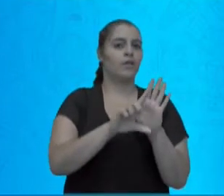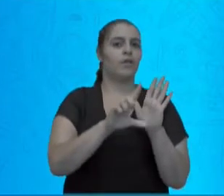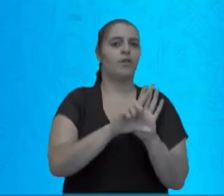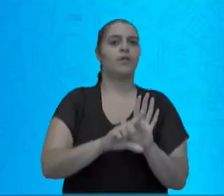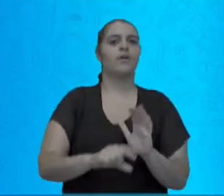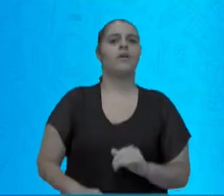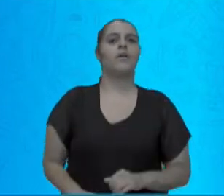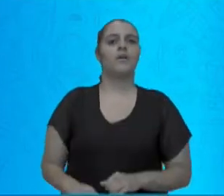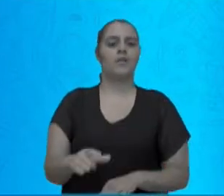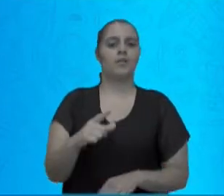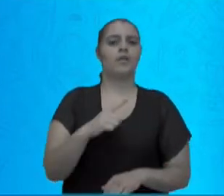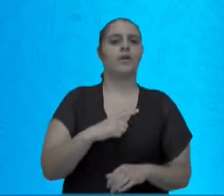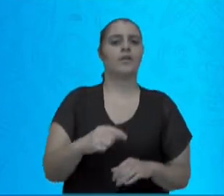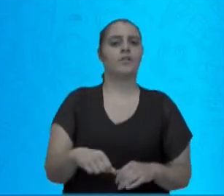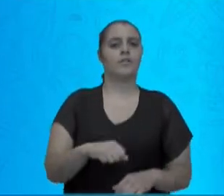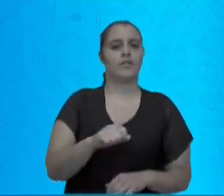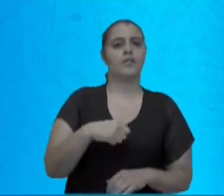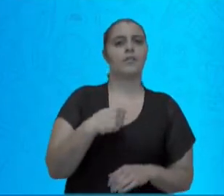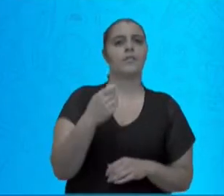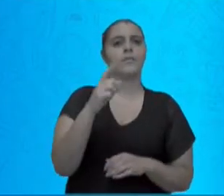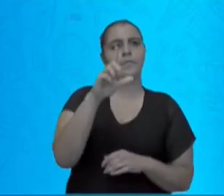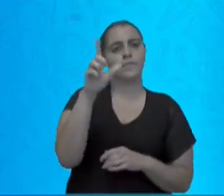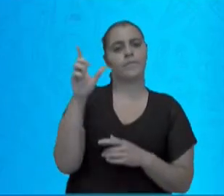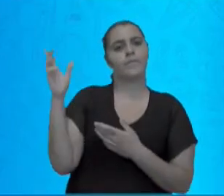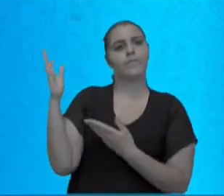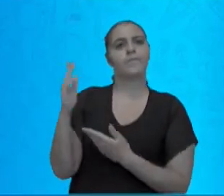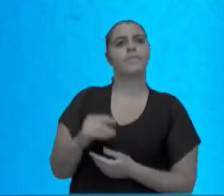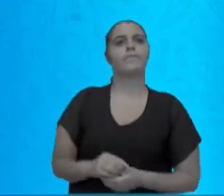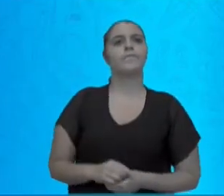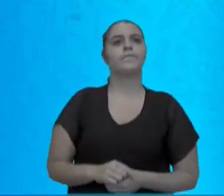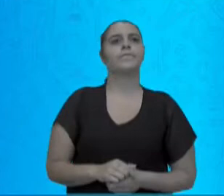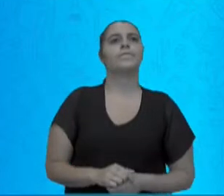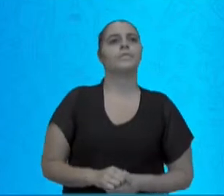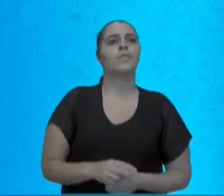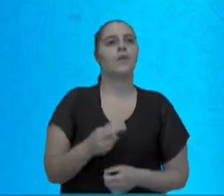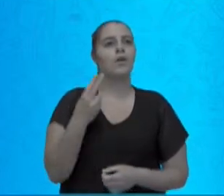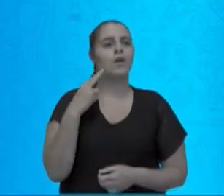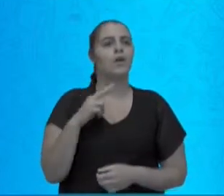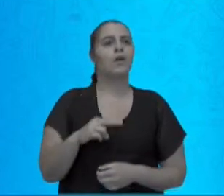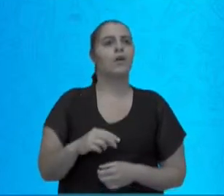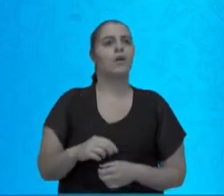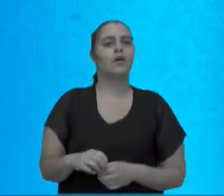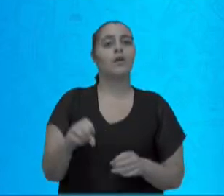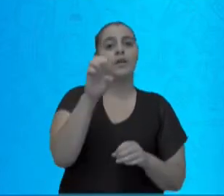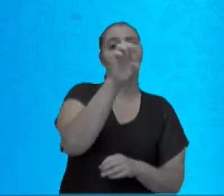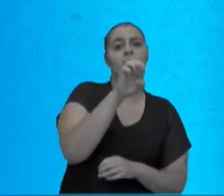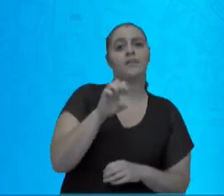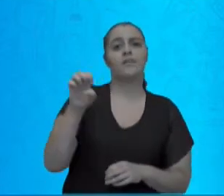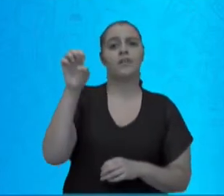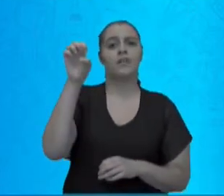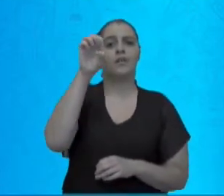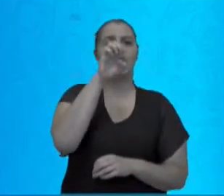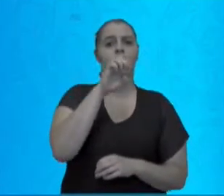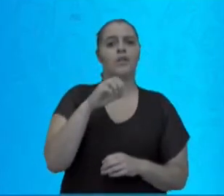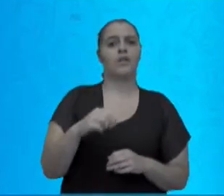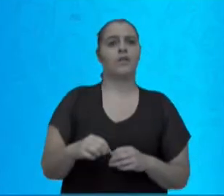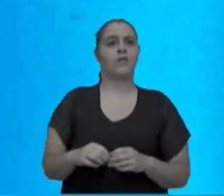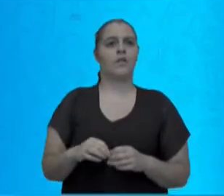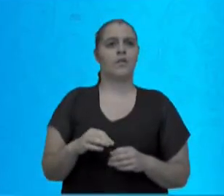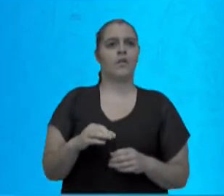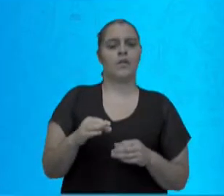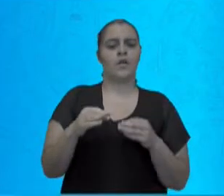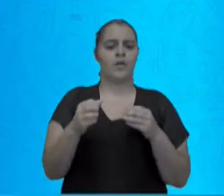oficial, ele tem que ter esse símbolo. Tá? E Estado é o mecanismo